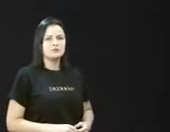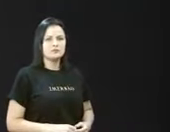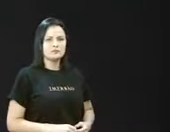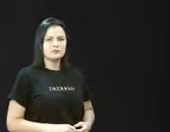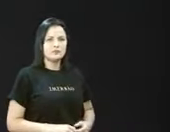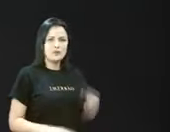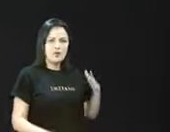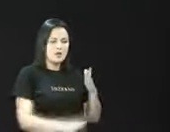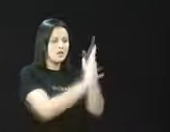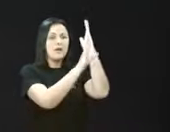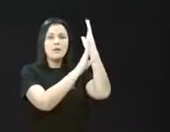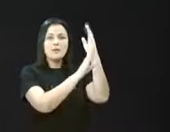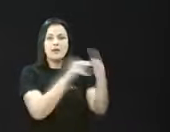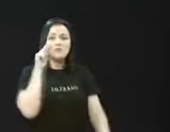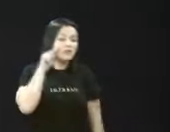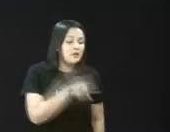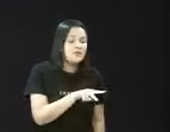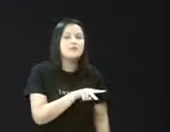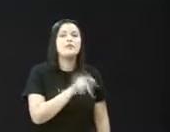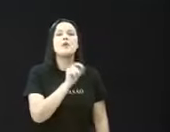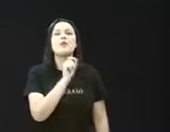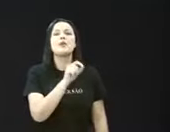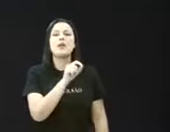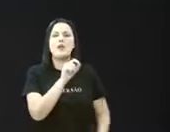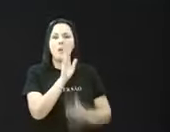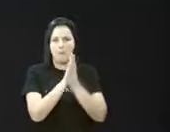De repente ele viu uma mão escrevendo na parede.